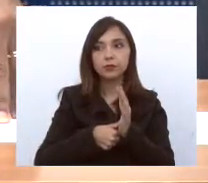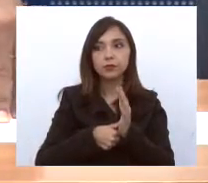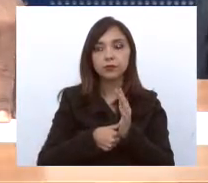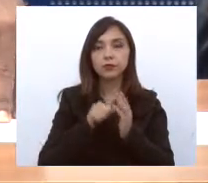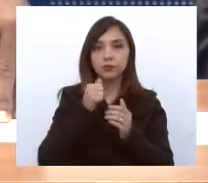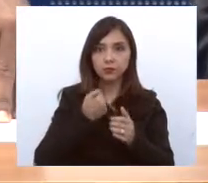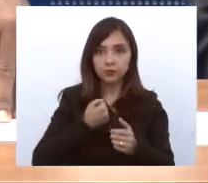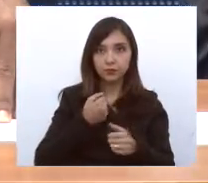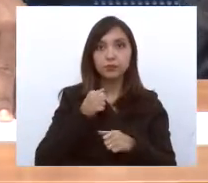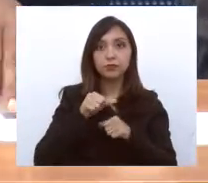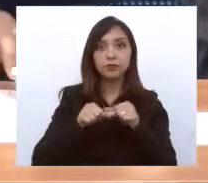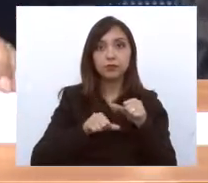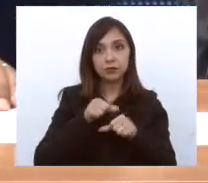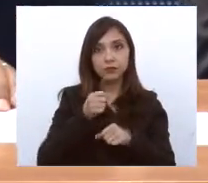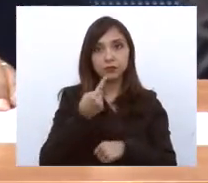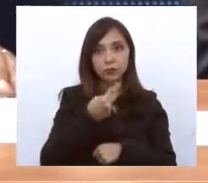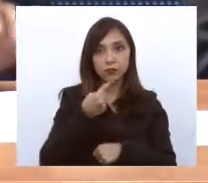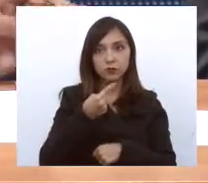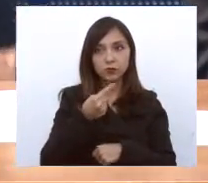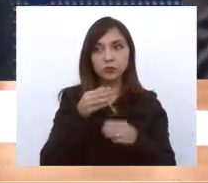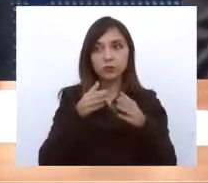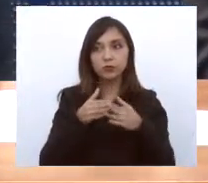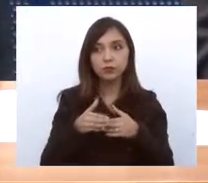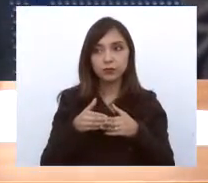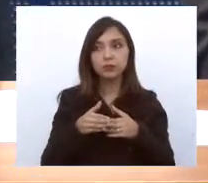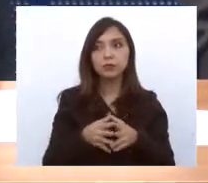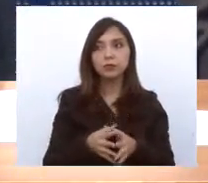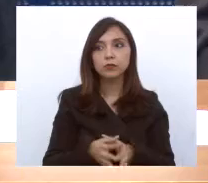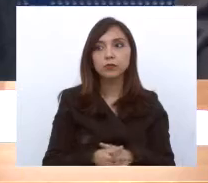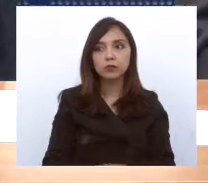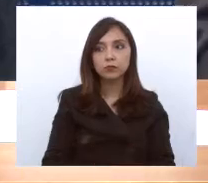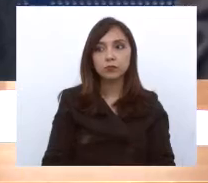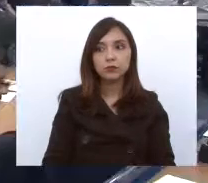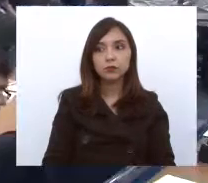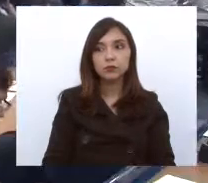a emenda modificativa número 1. Solicito aos senhores vereadores...